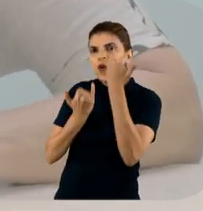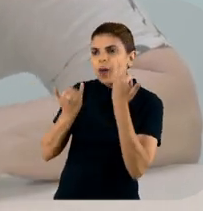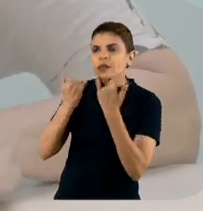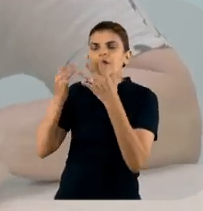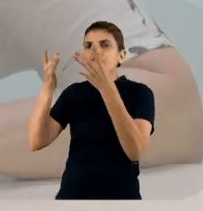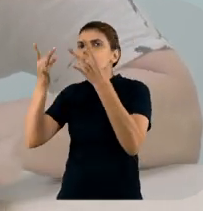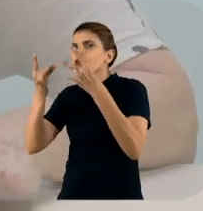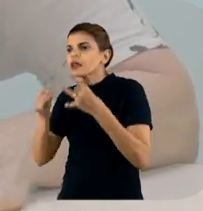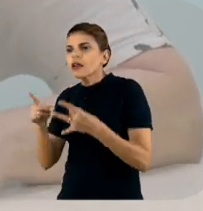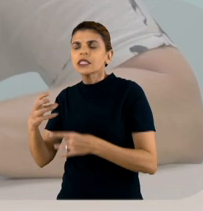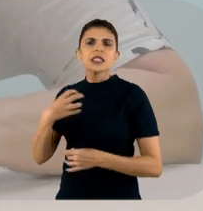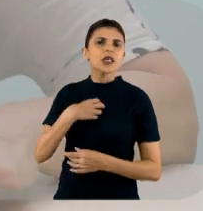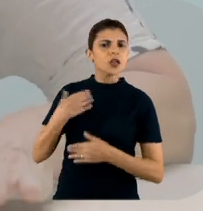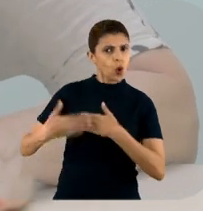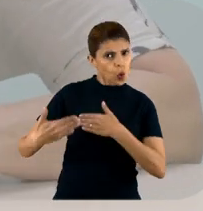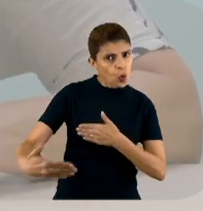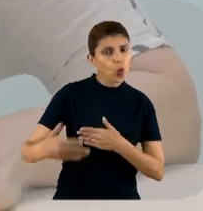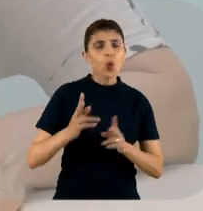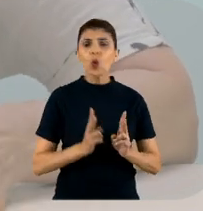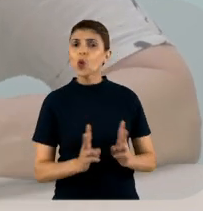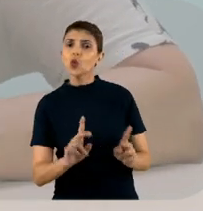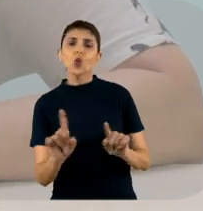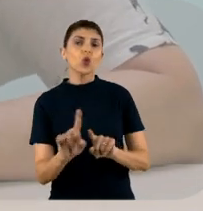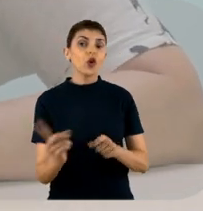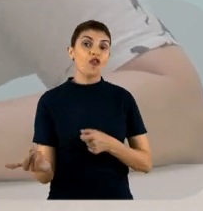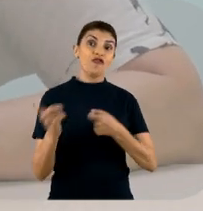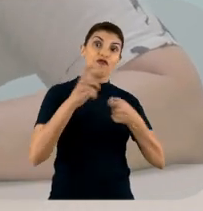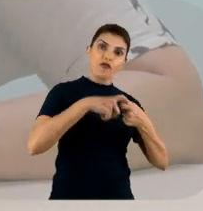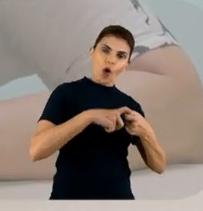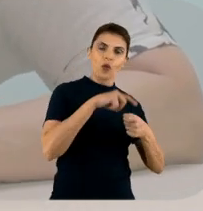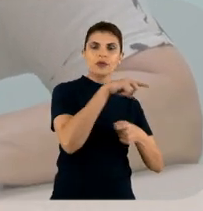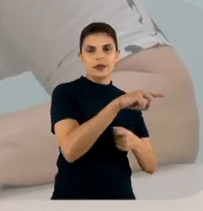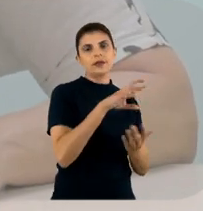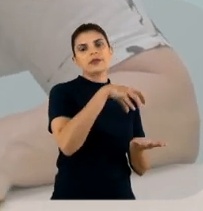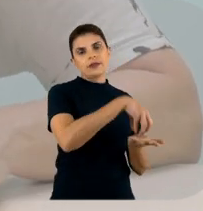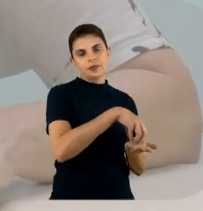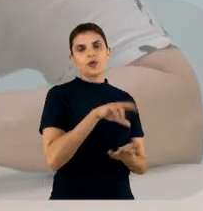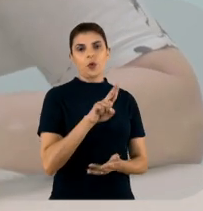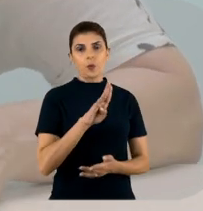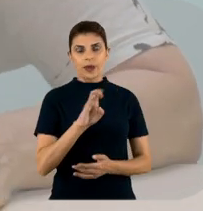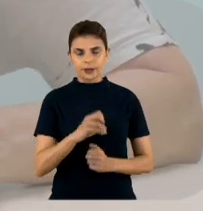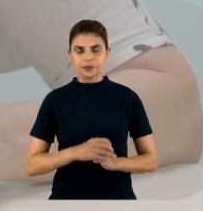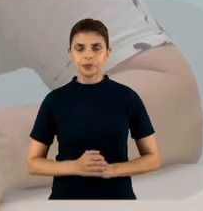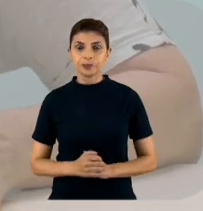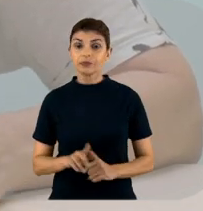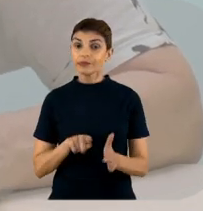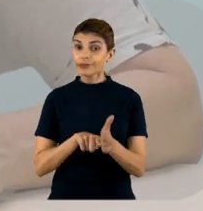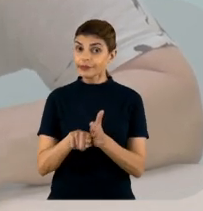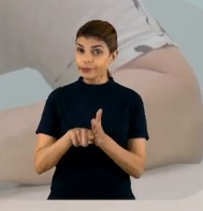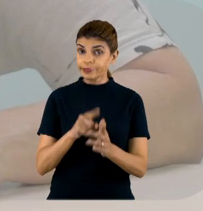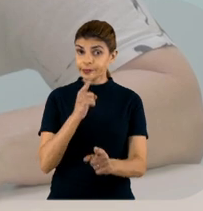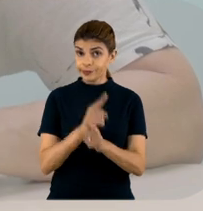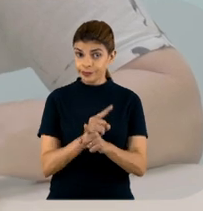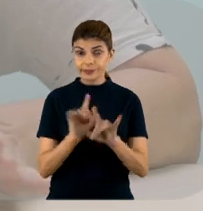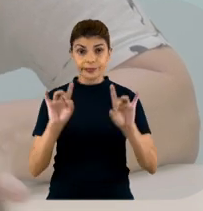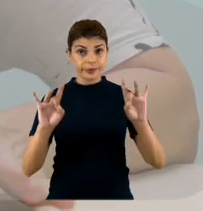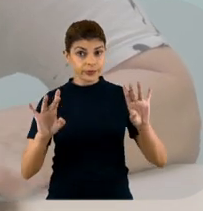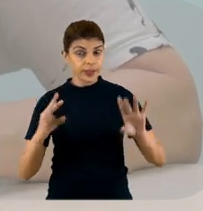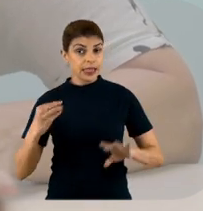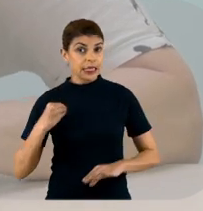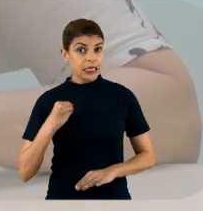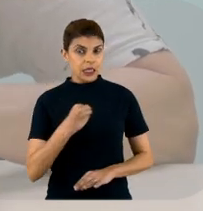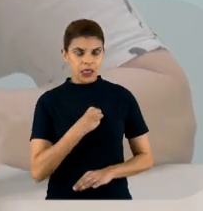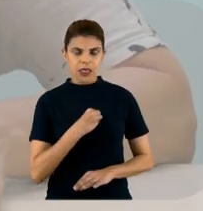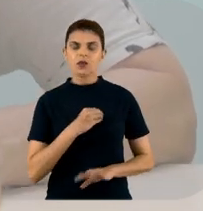detalhada de que sintomas e que sinais vem fazer ela voltar né então o diagnóstico Clínico eh é